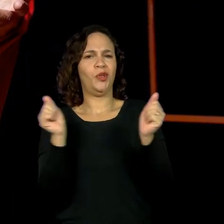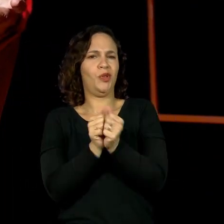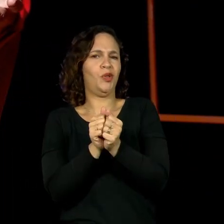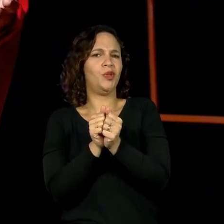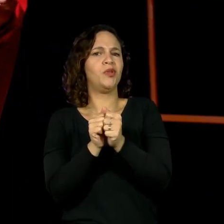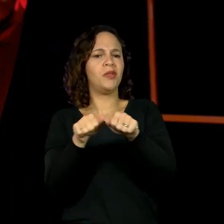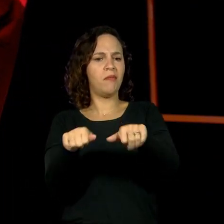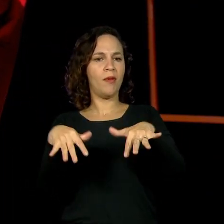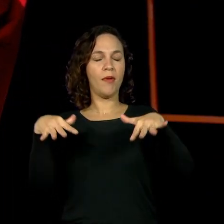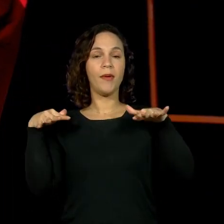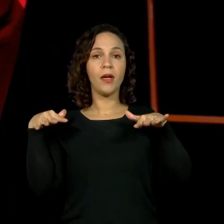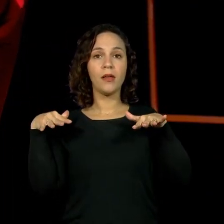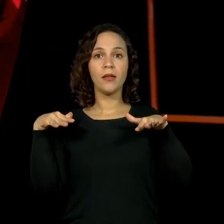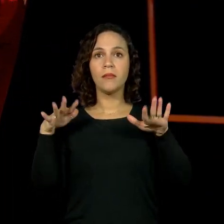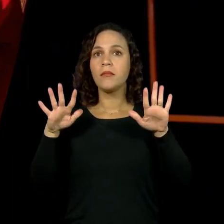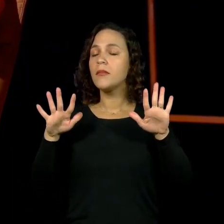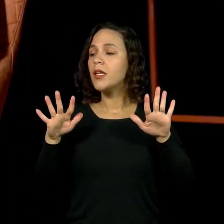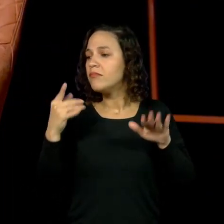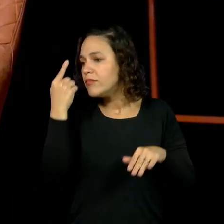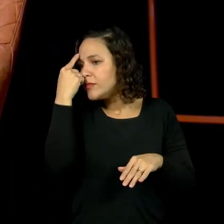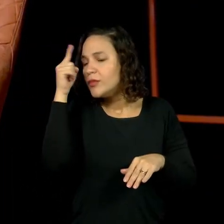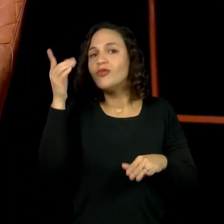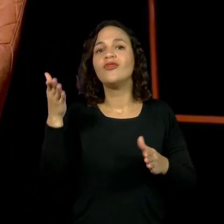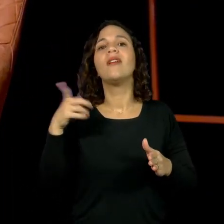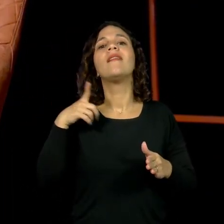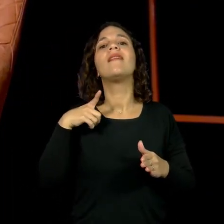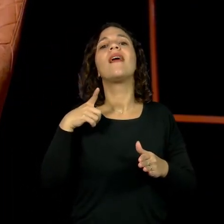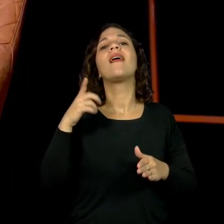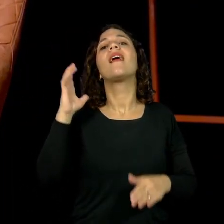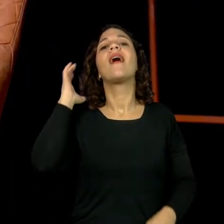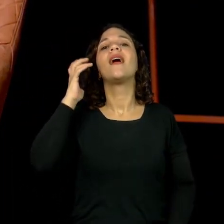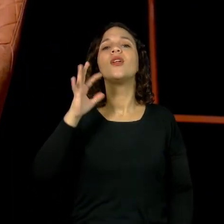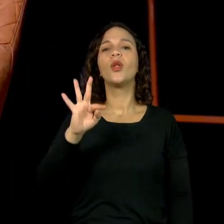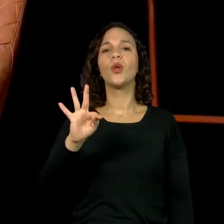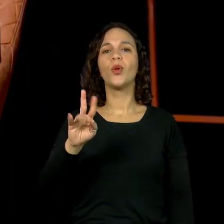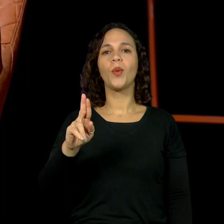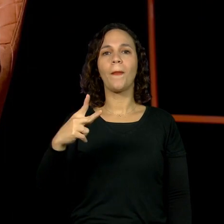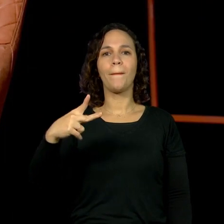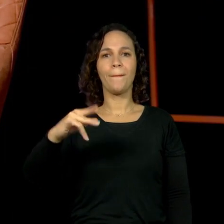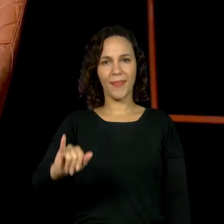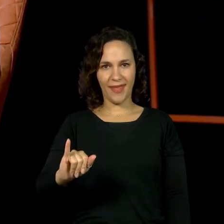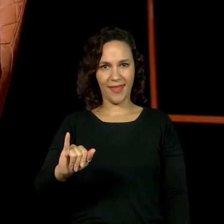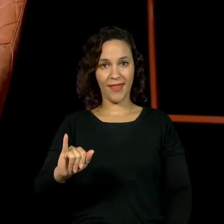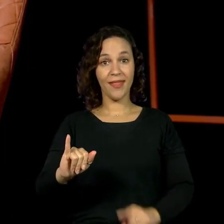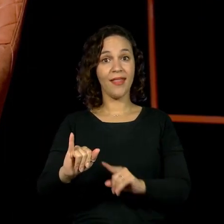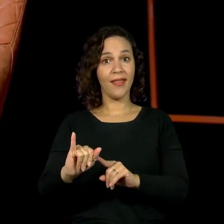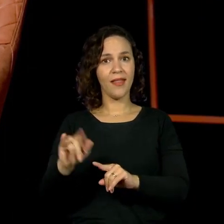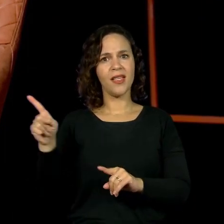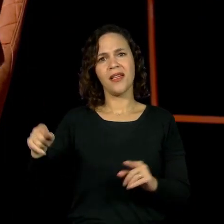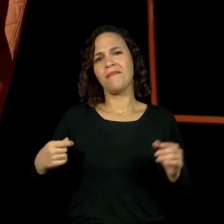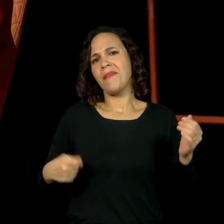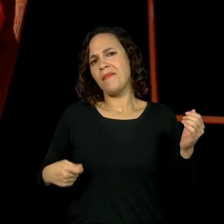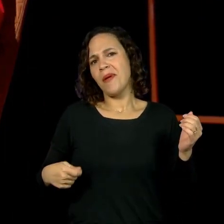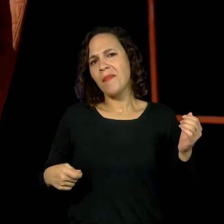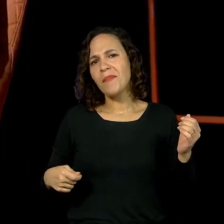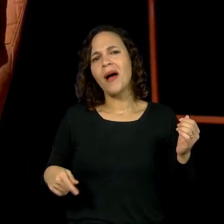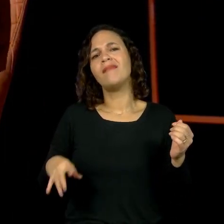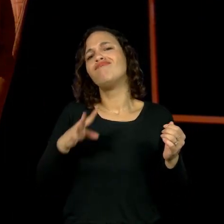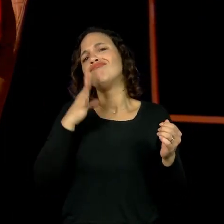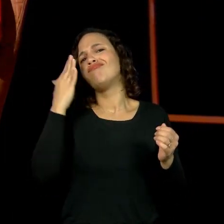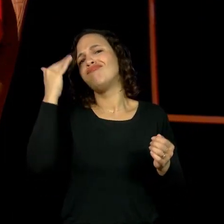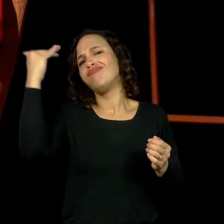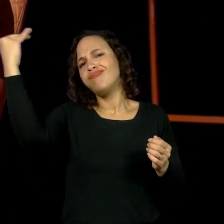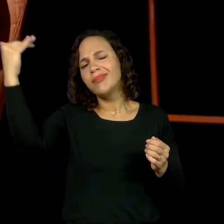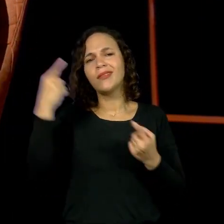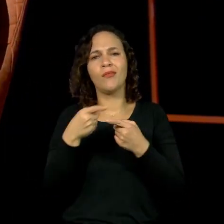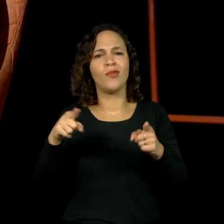Aí chega um dia, não tinha o Calouros da Tupi, o Esmeraldino Salles, os maiores nomes do choro da